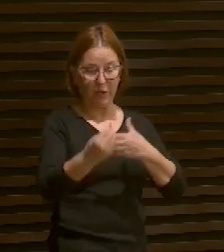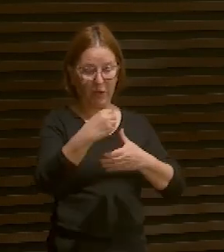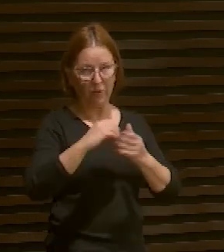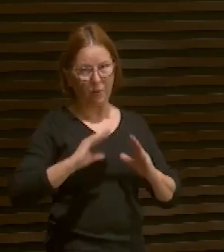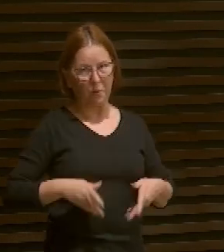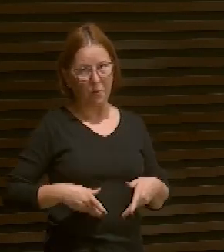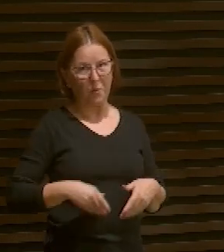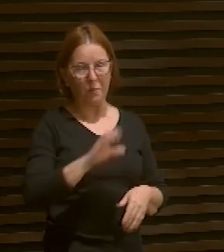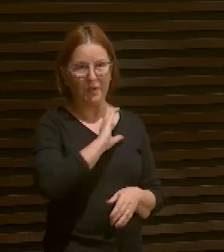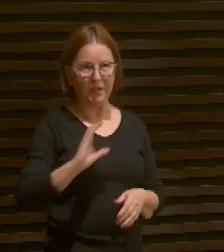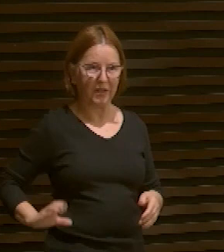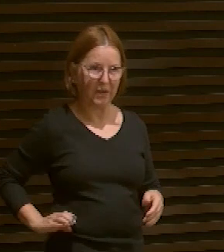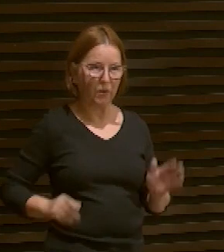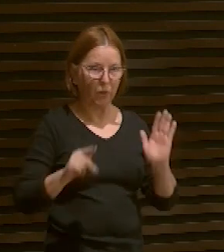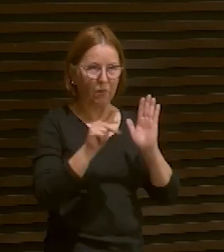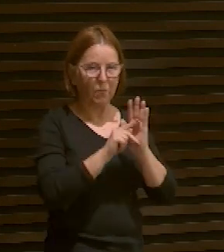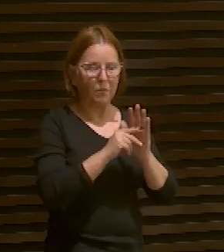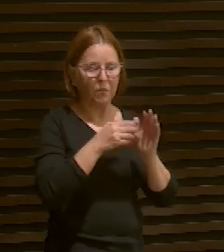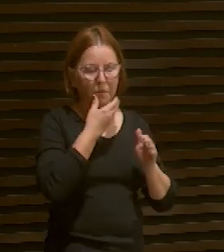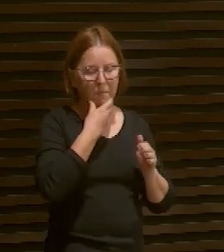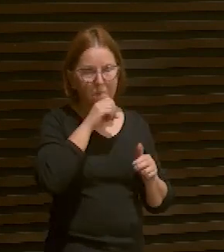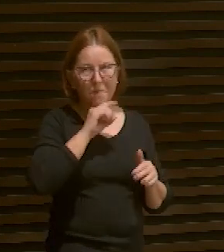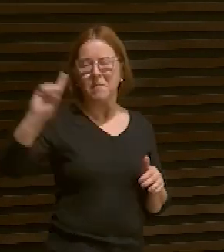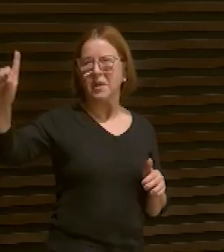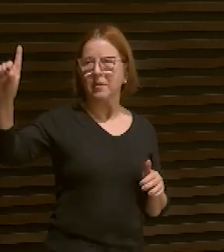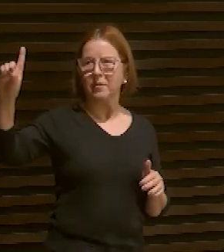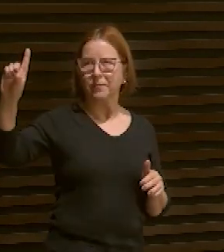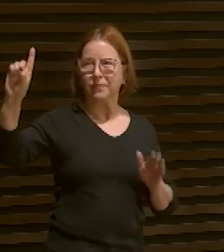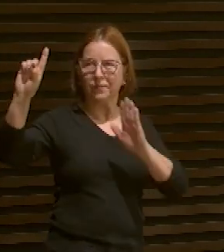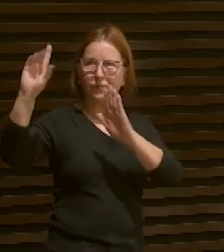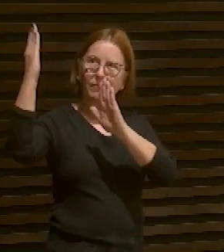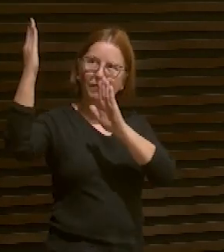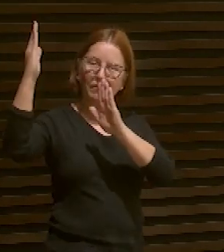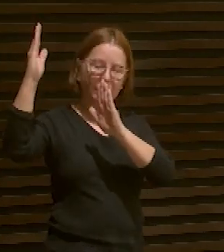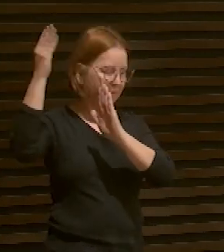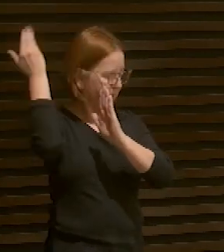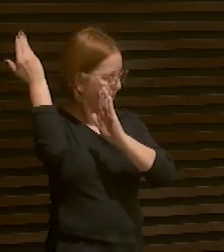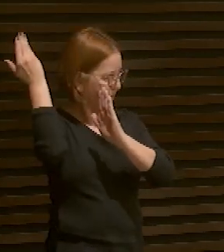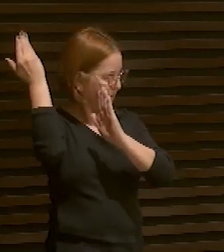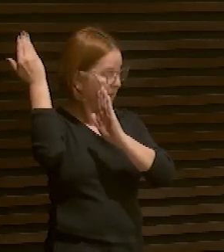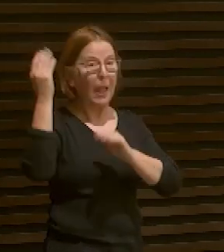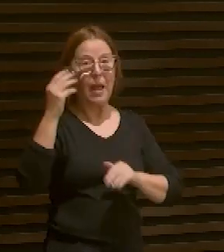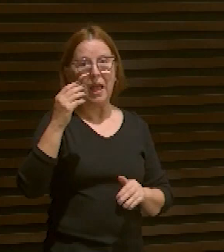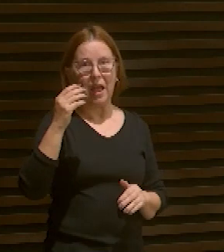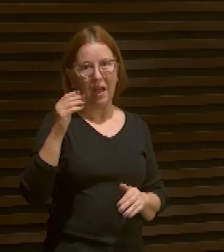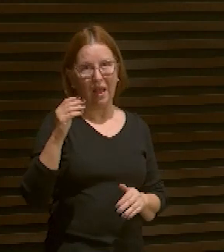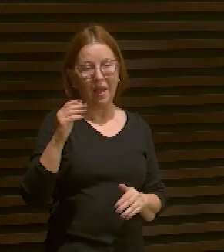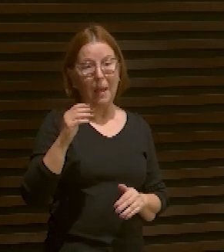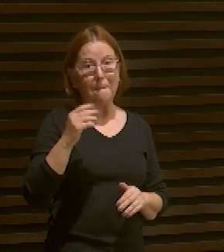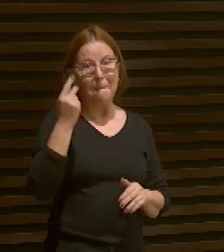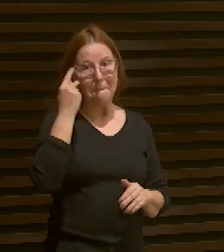próprio Pai virou as costas para o pecado. Não para o Filho, mas para o pecado que estava no Filho.